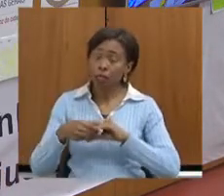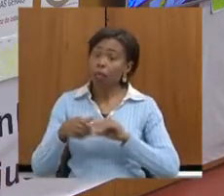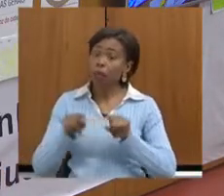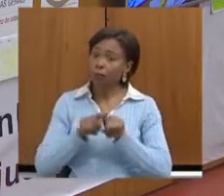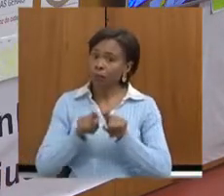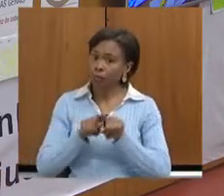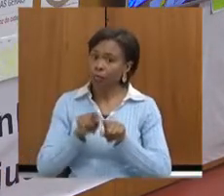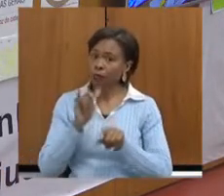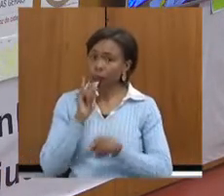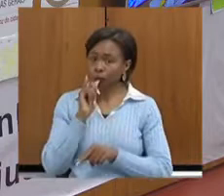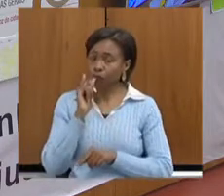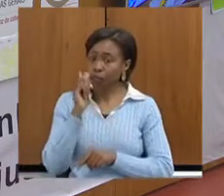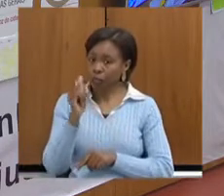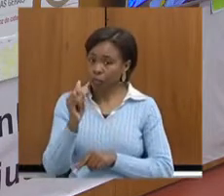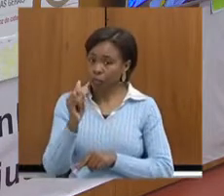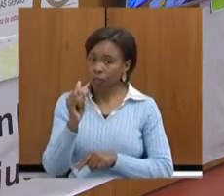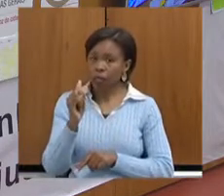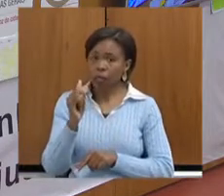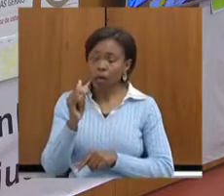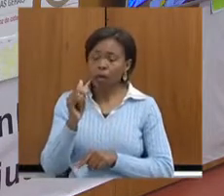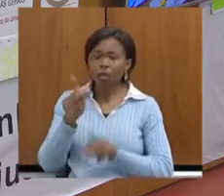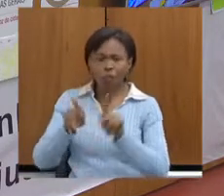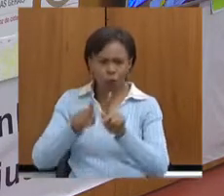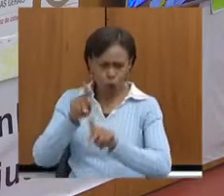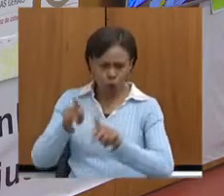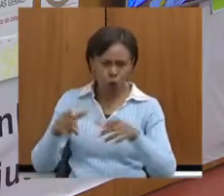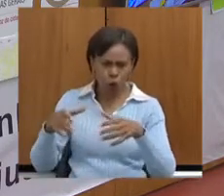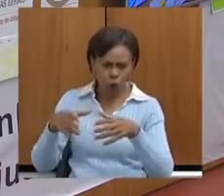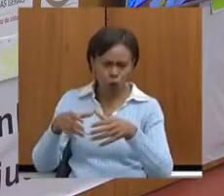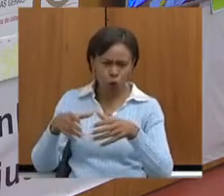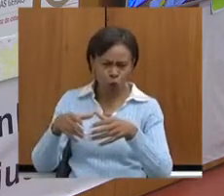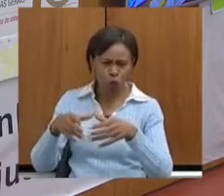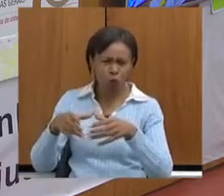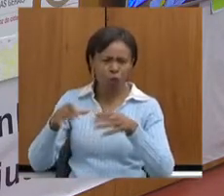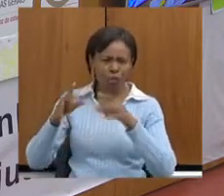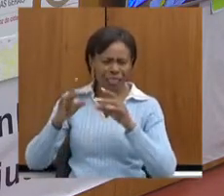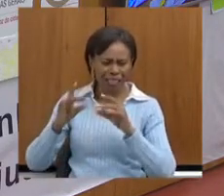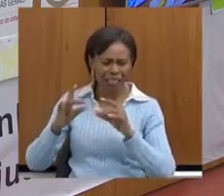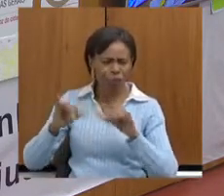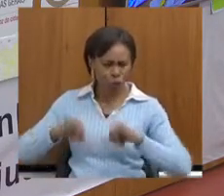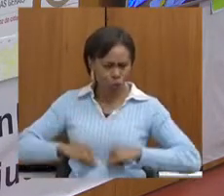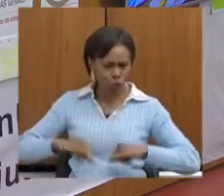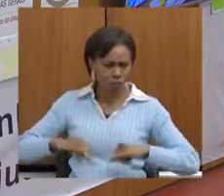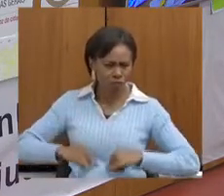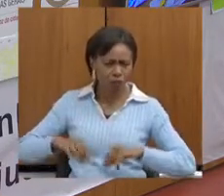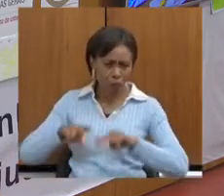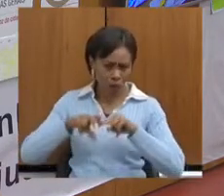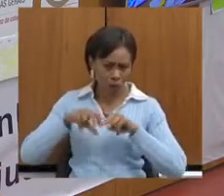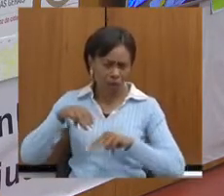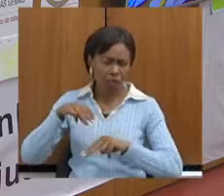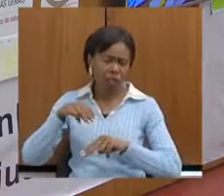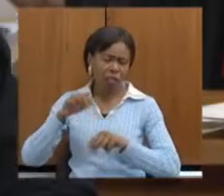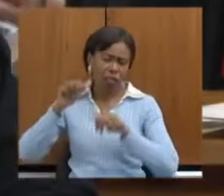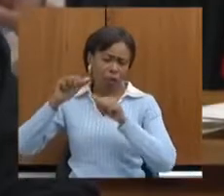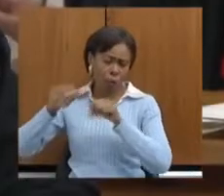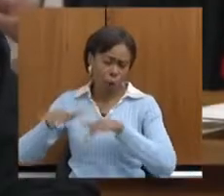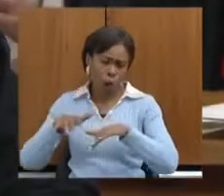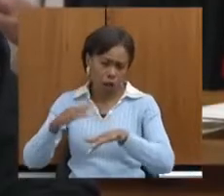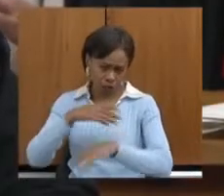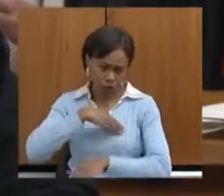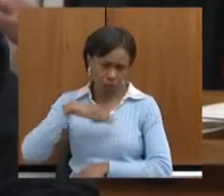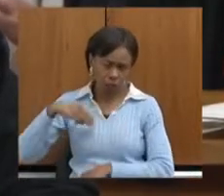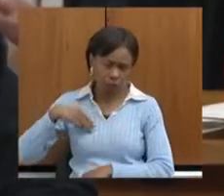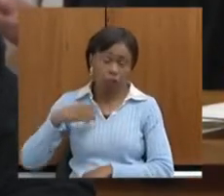dizer a população atingida que a nosso dever é a nossa obrigação está daqui prestando contas e